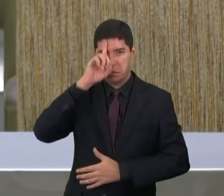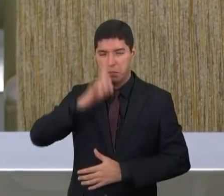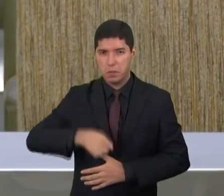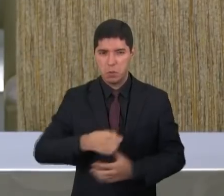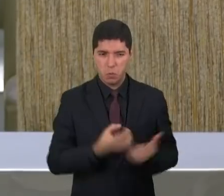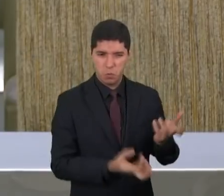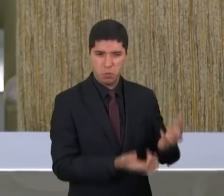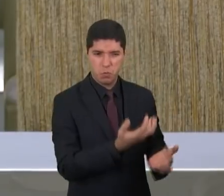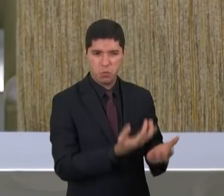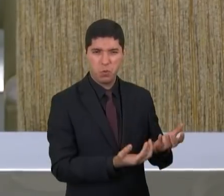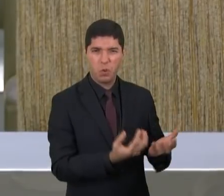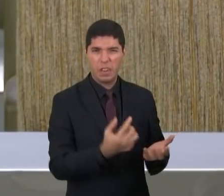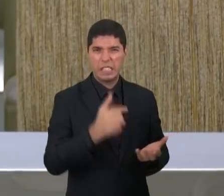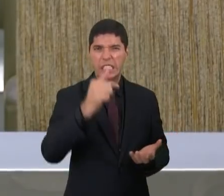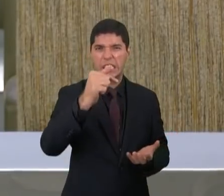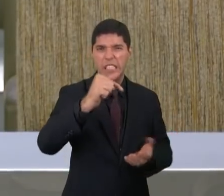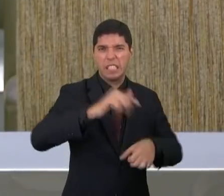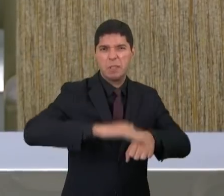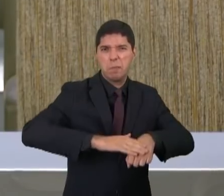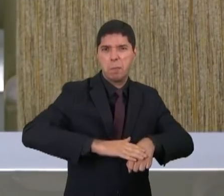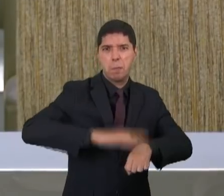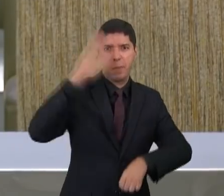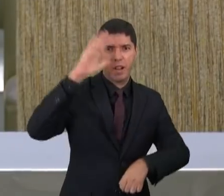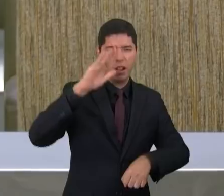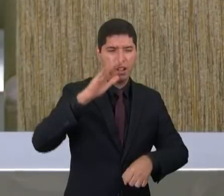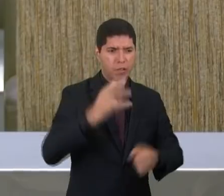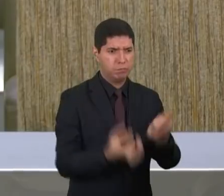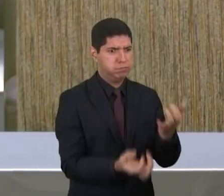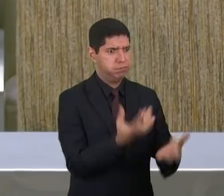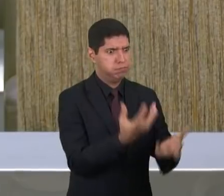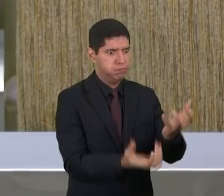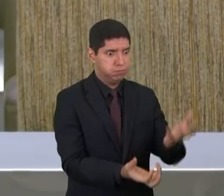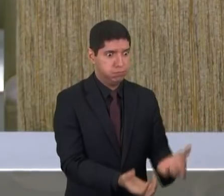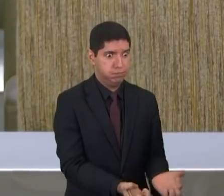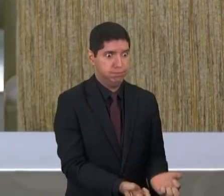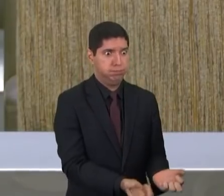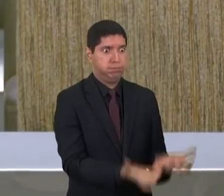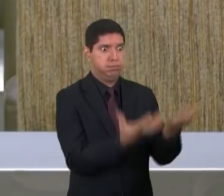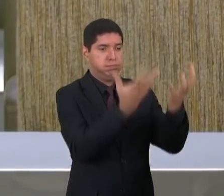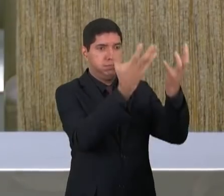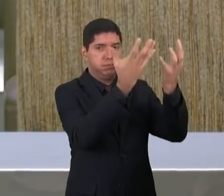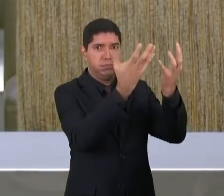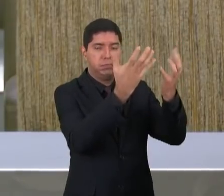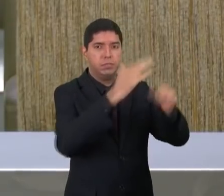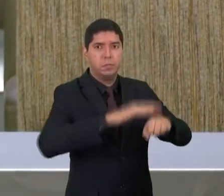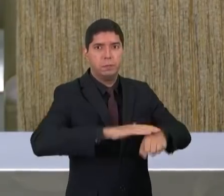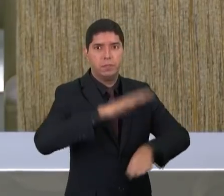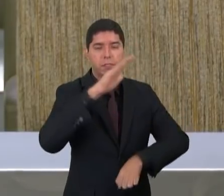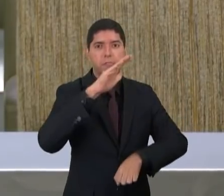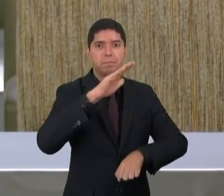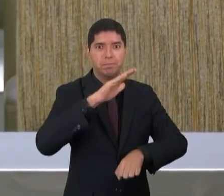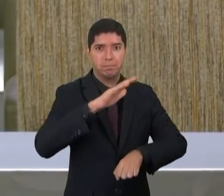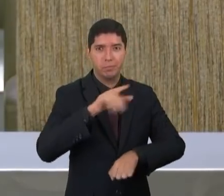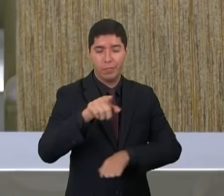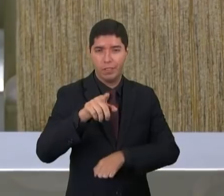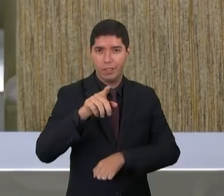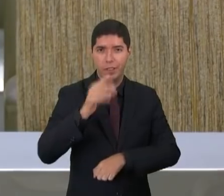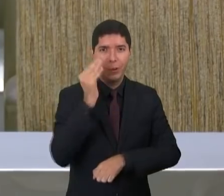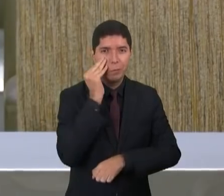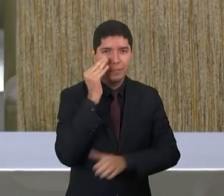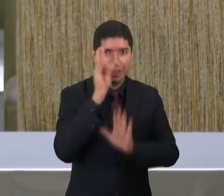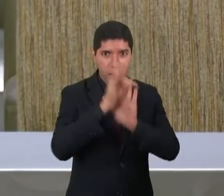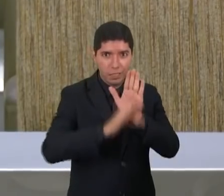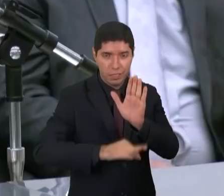aquecida 7 vezes mais do que se costumava aquecer a fornalha. Se os irmãos forem ver o